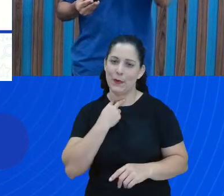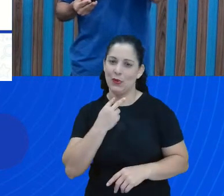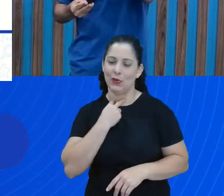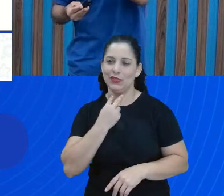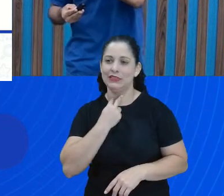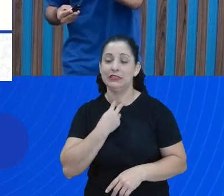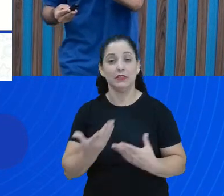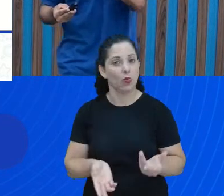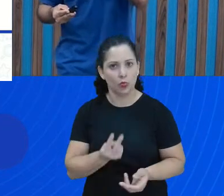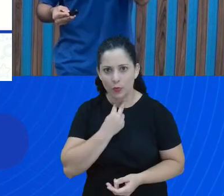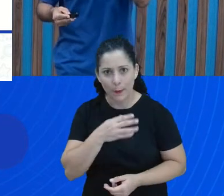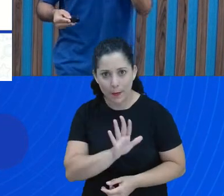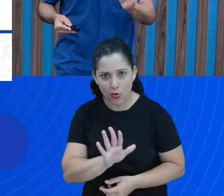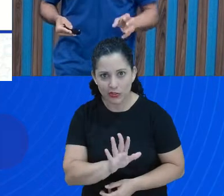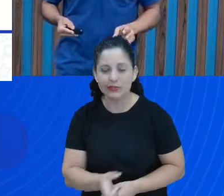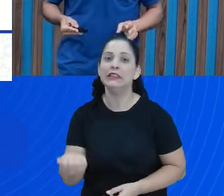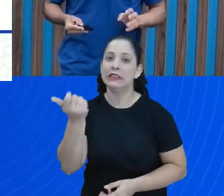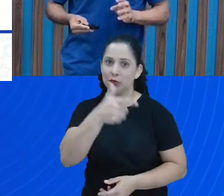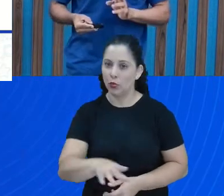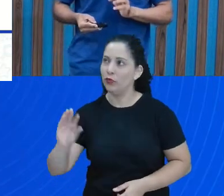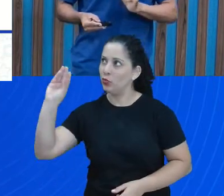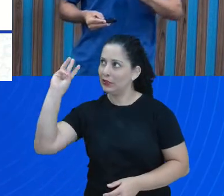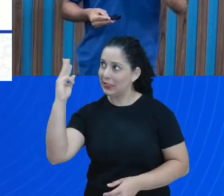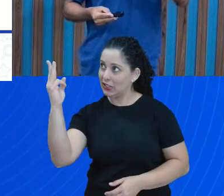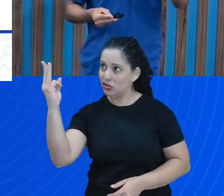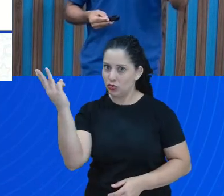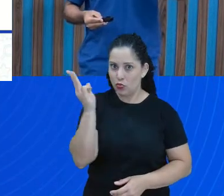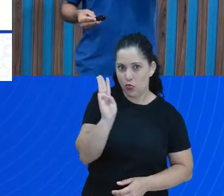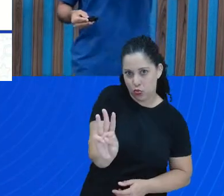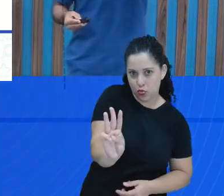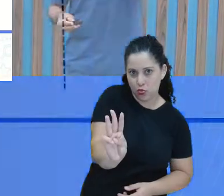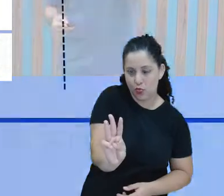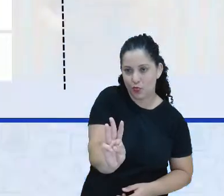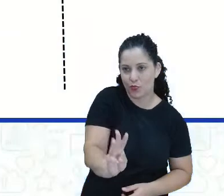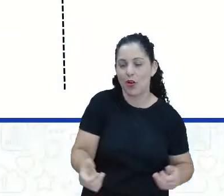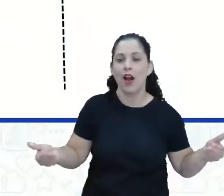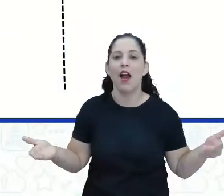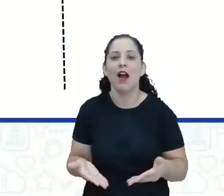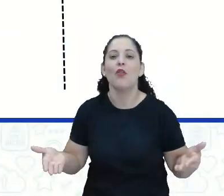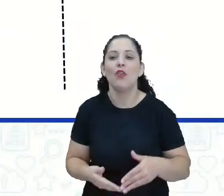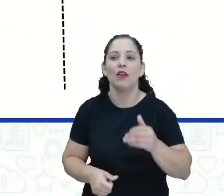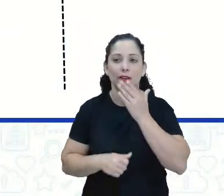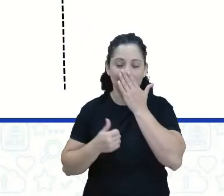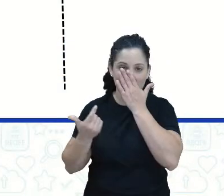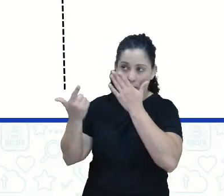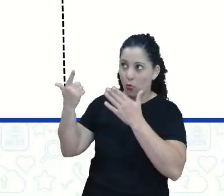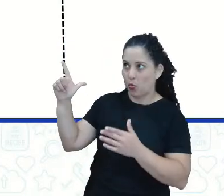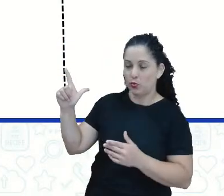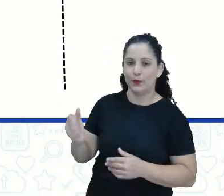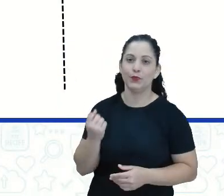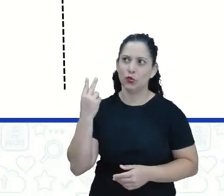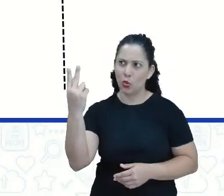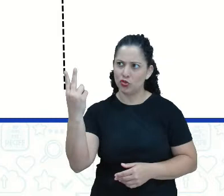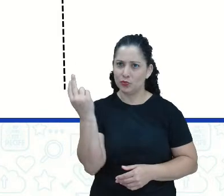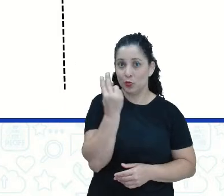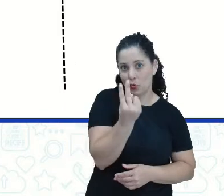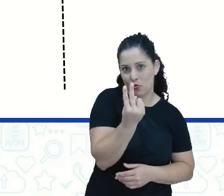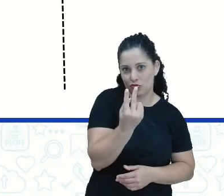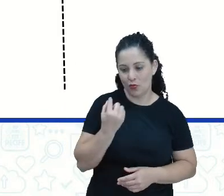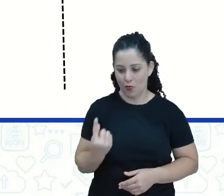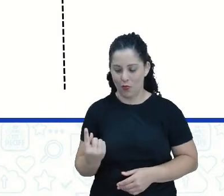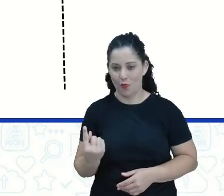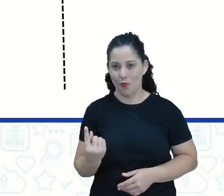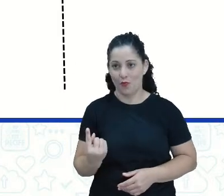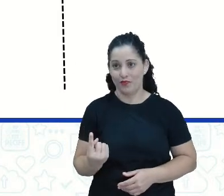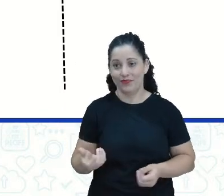quando não dá pra dividir, você repete o número 3. E o outro número que dá pra dividir, você vai e divide, ó, 2 por 2 dá